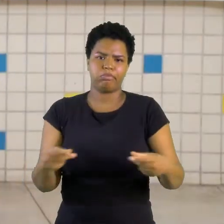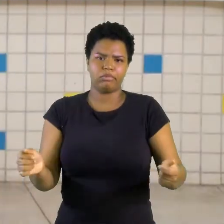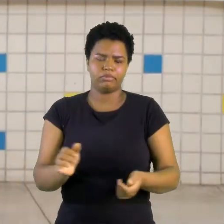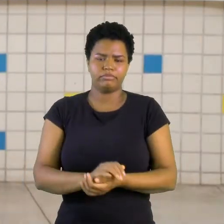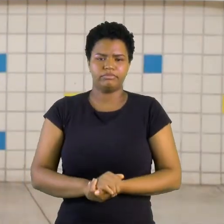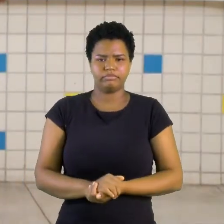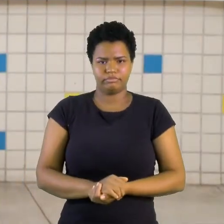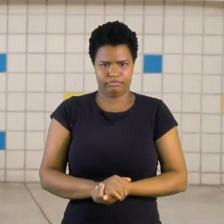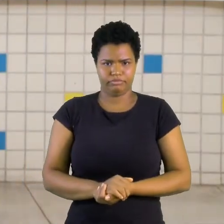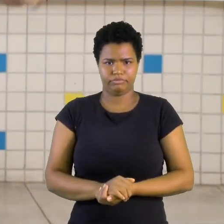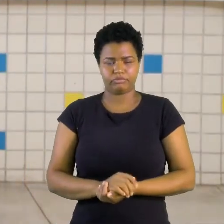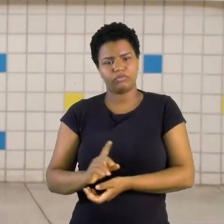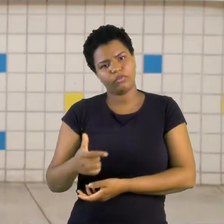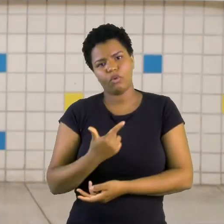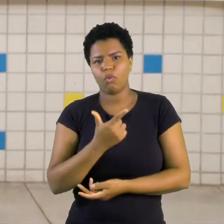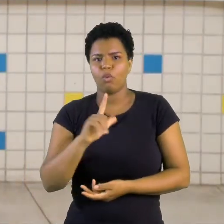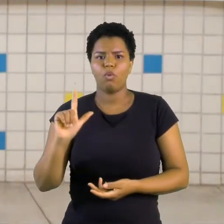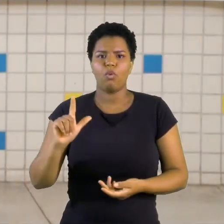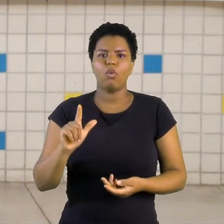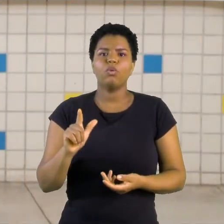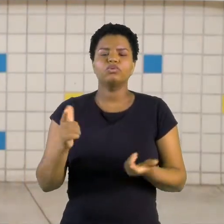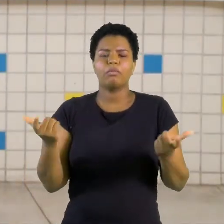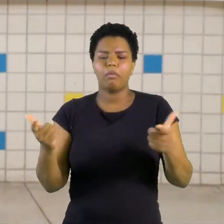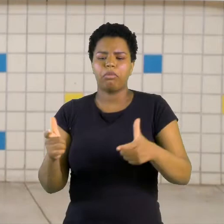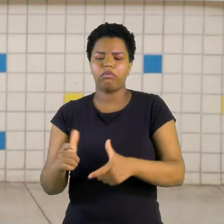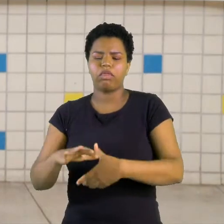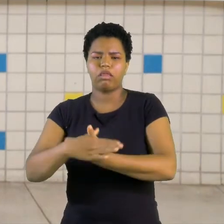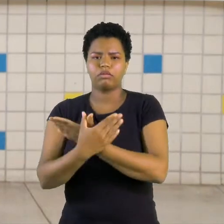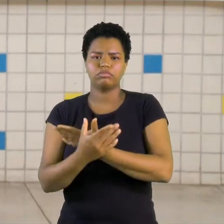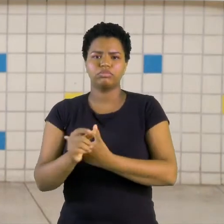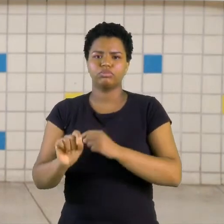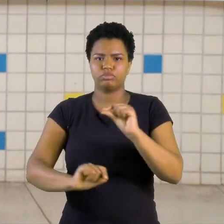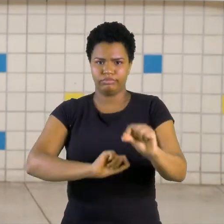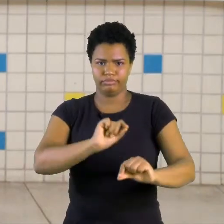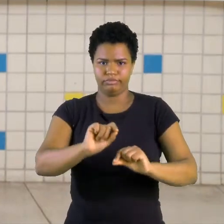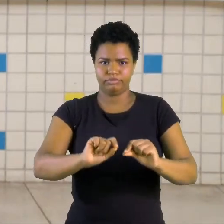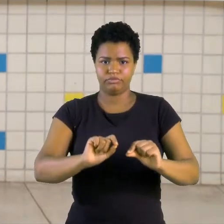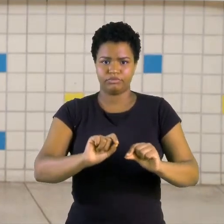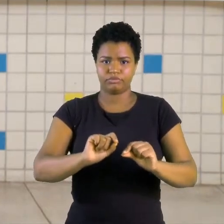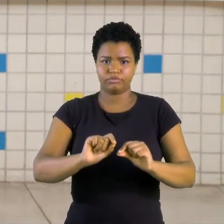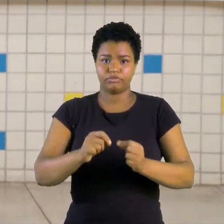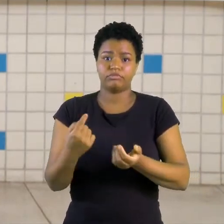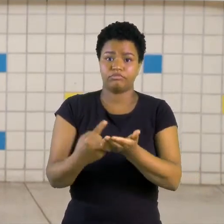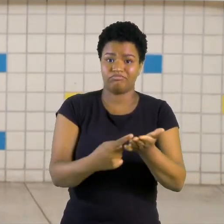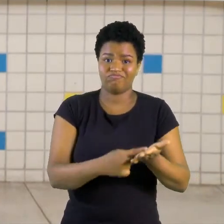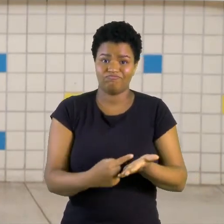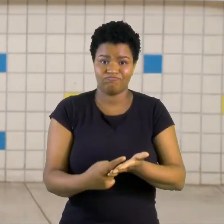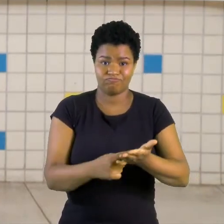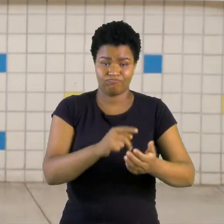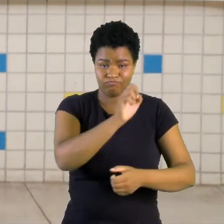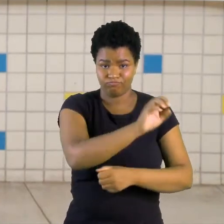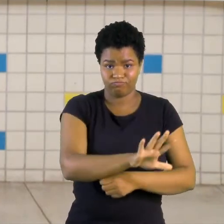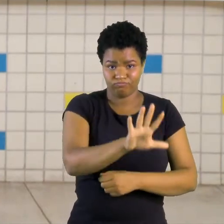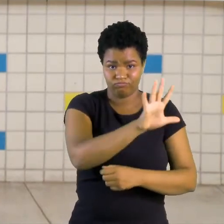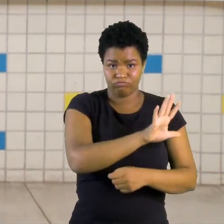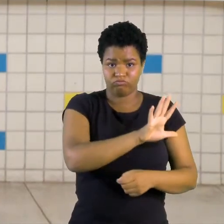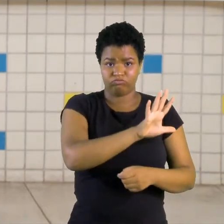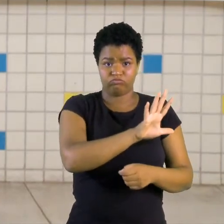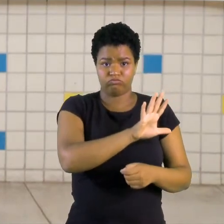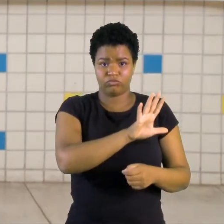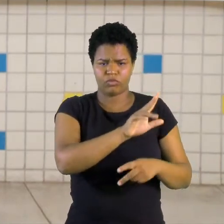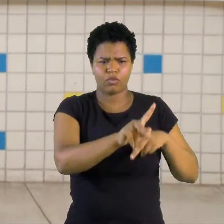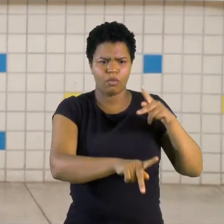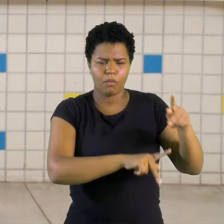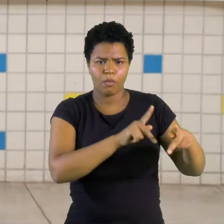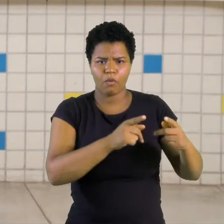também muito importante sobre o declínio da sociedade asteca foram as alianças que os europeus fizeram, com povos que eram